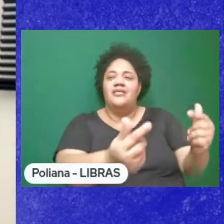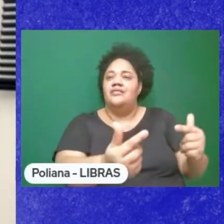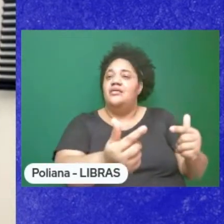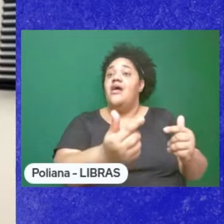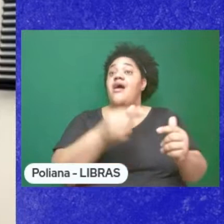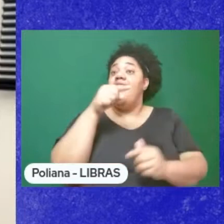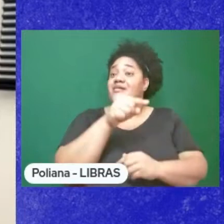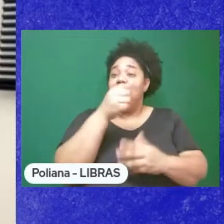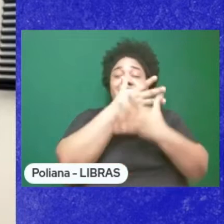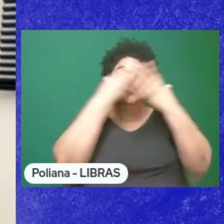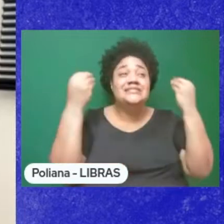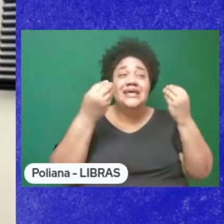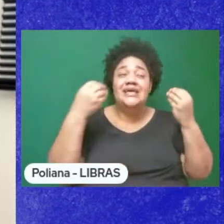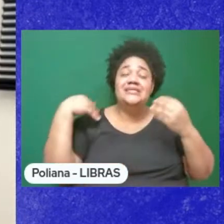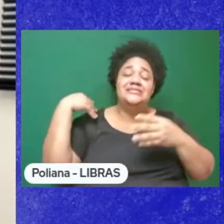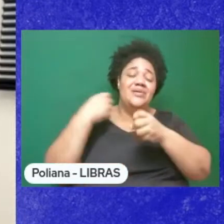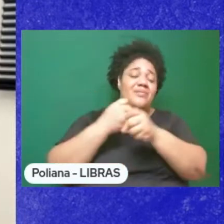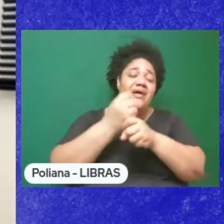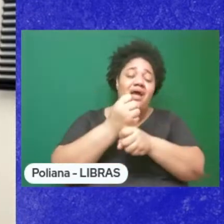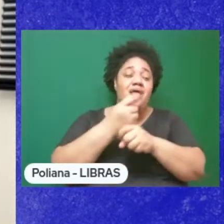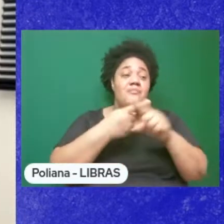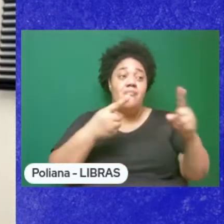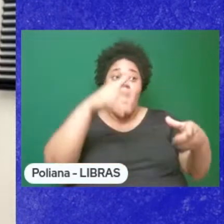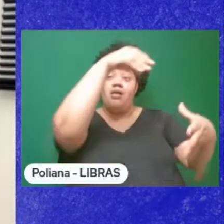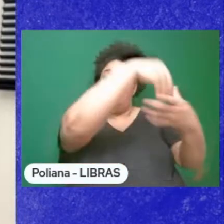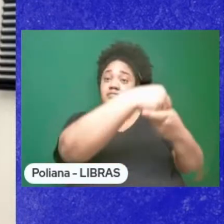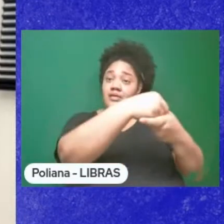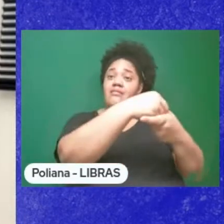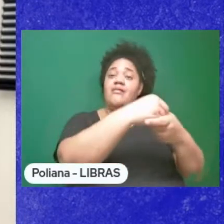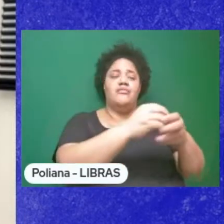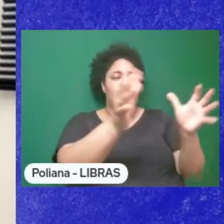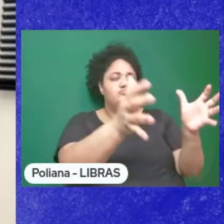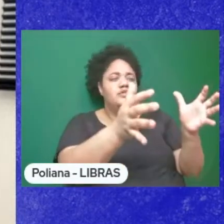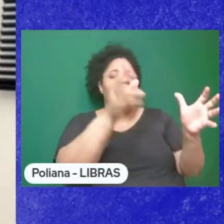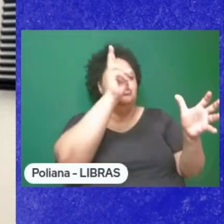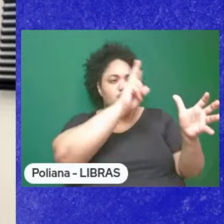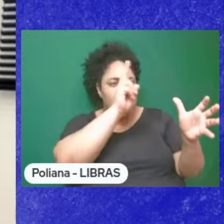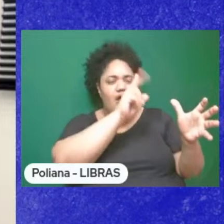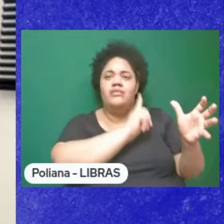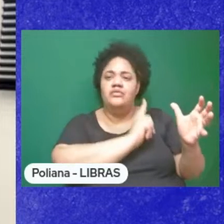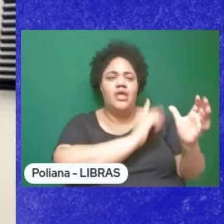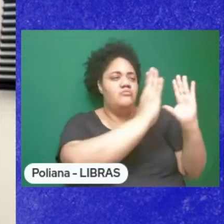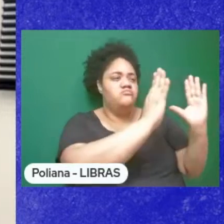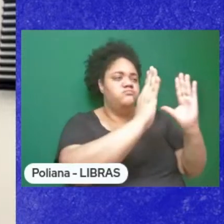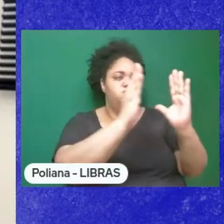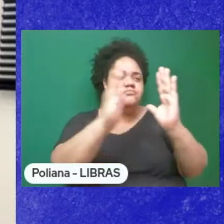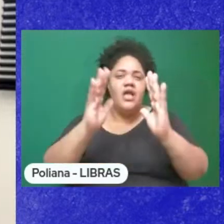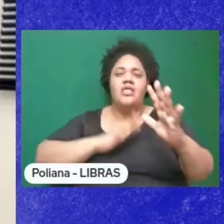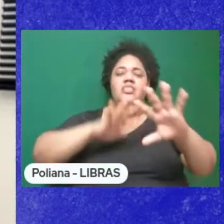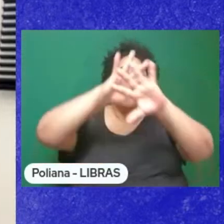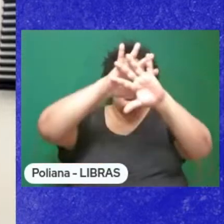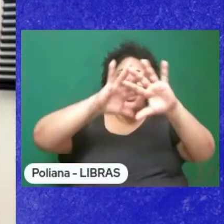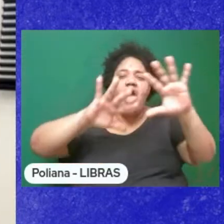esquecido pelo tempo, tinha muita história ali, sabe? Algumas barracas, tinha, sei lá, aquelas teias de aranha ali no